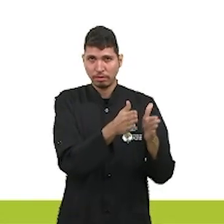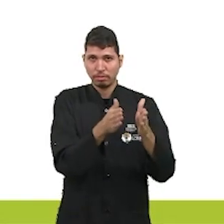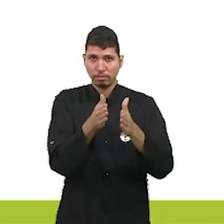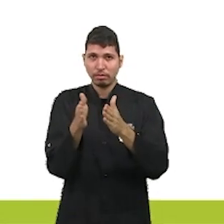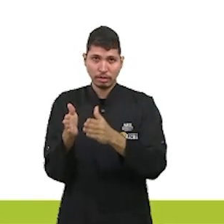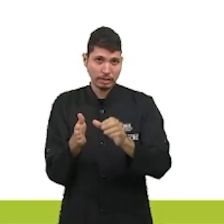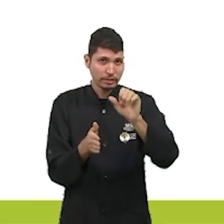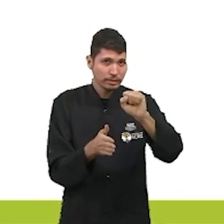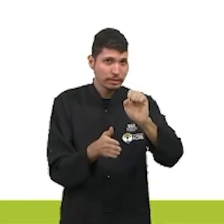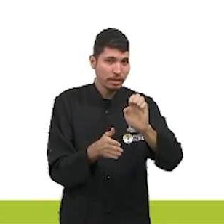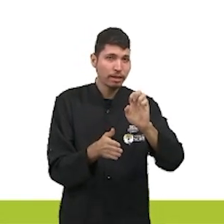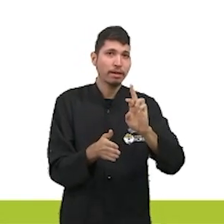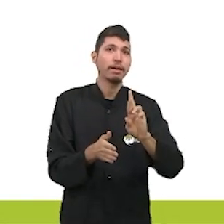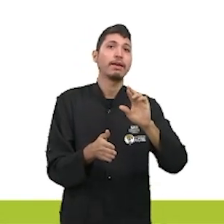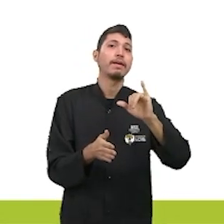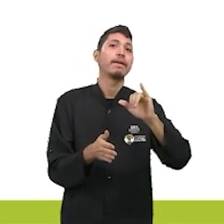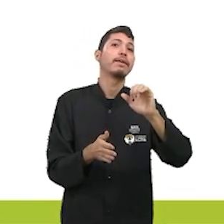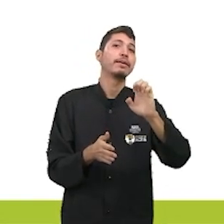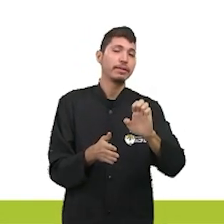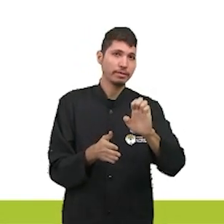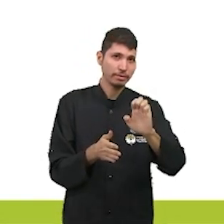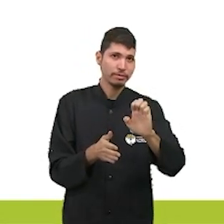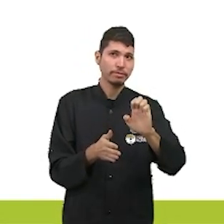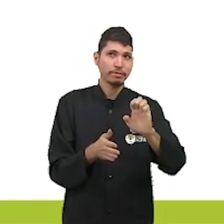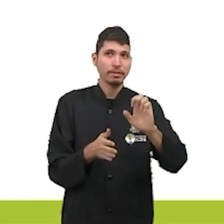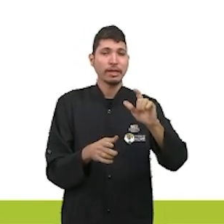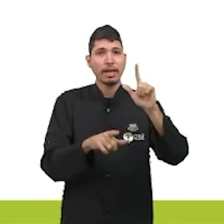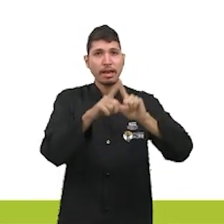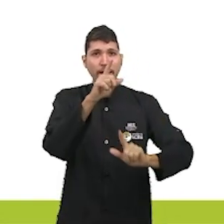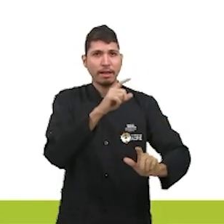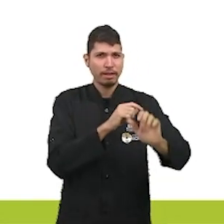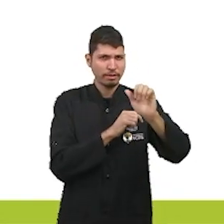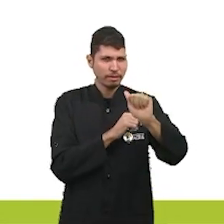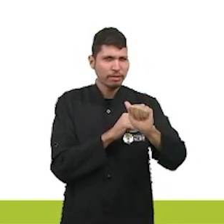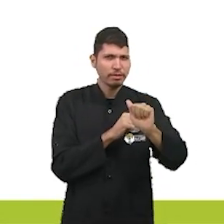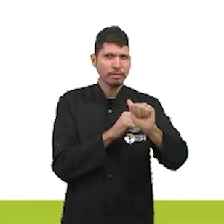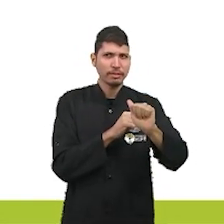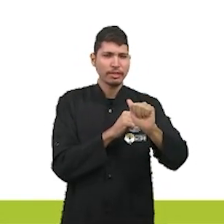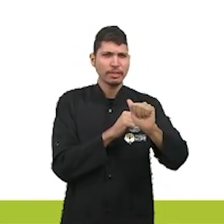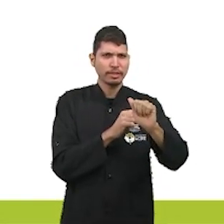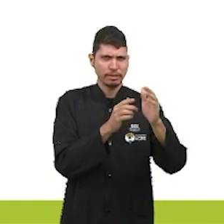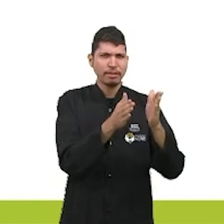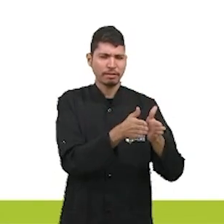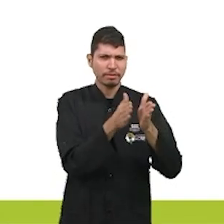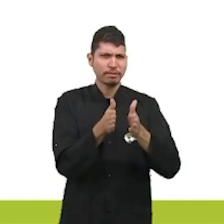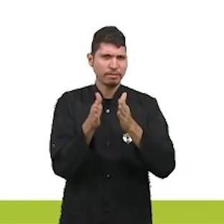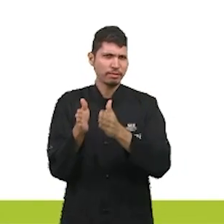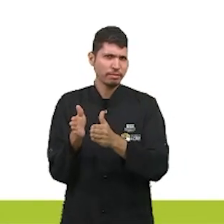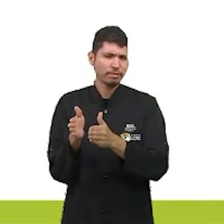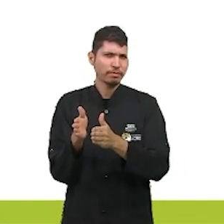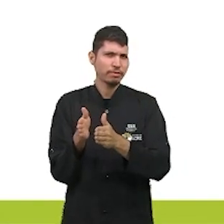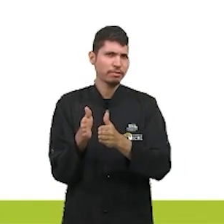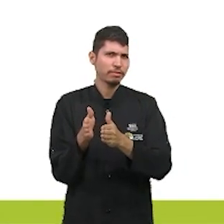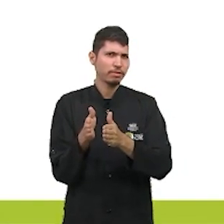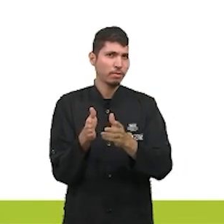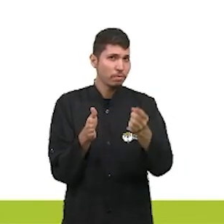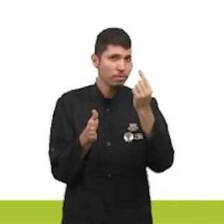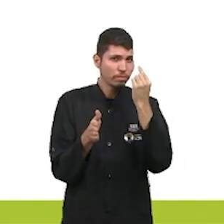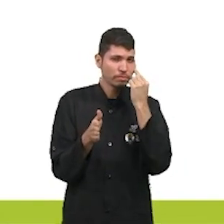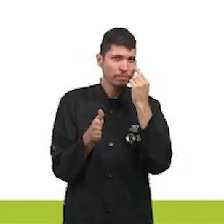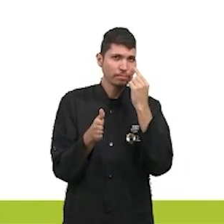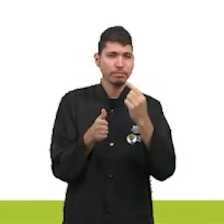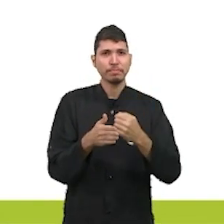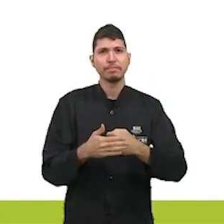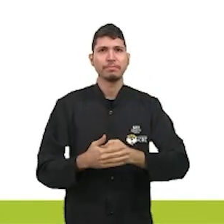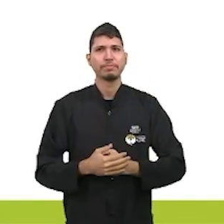circuito, tá? A letra A, ela está em série com o elemento do circuito? Tá aqui, ó, circuito do veículo, seria esse o